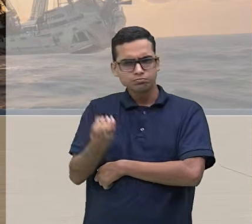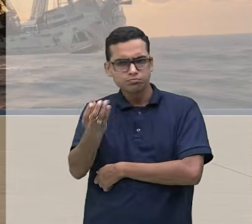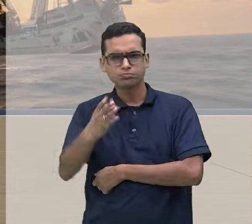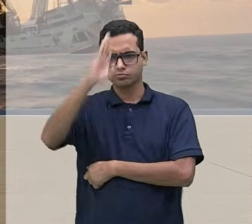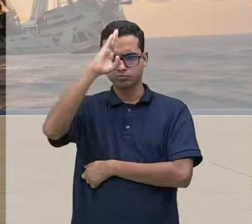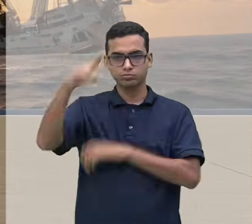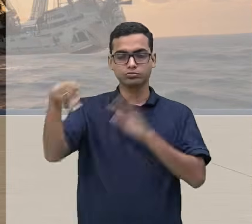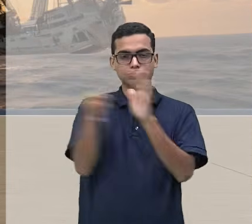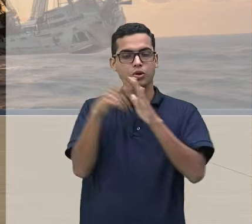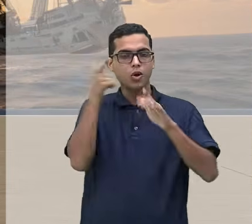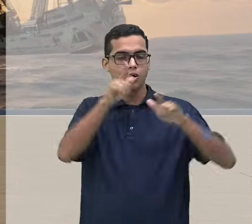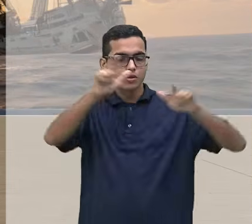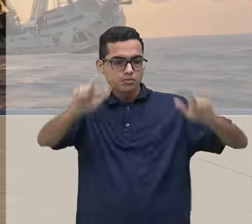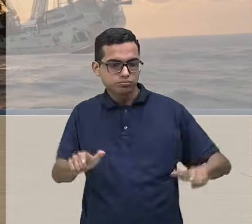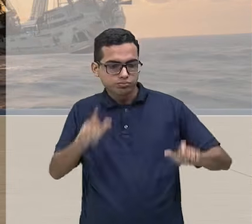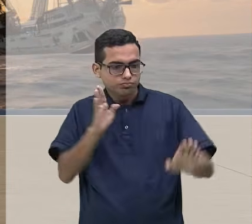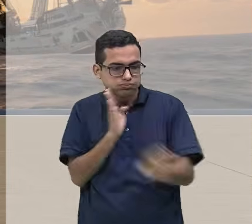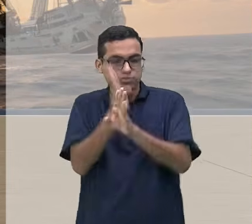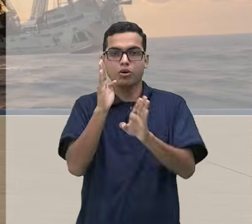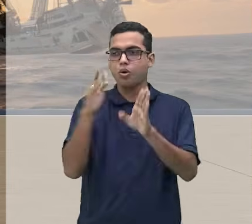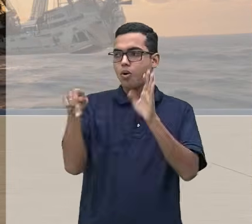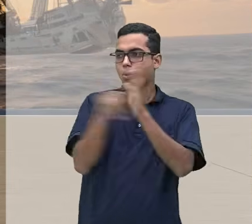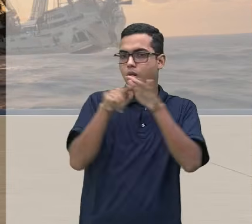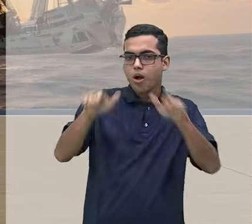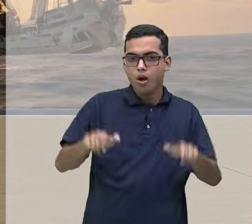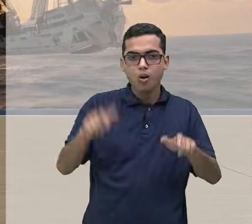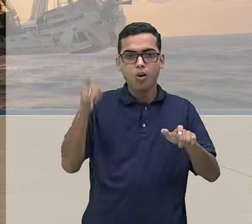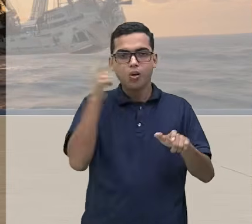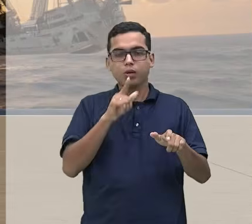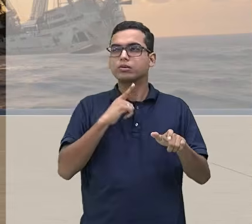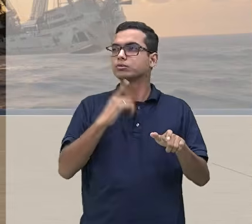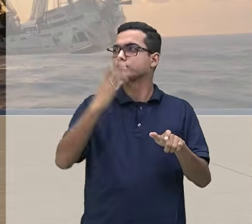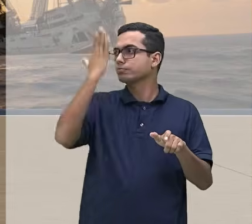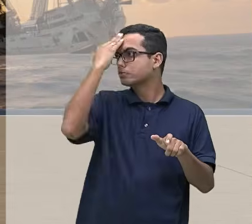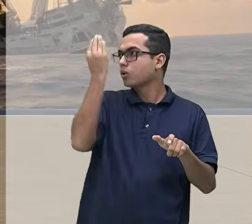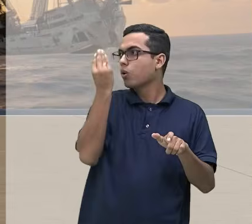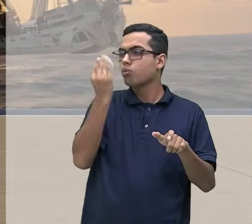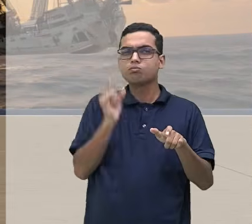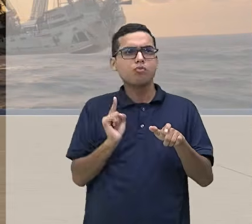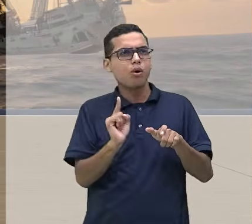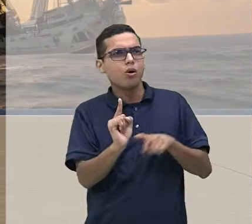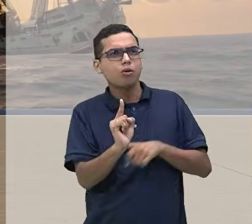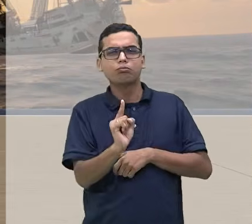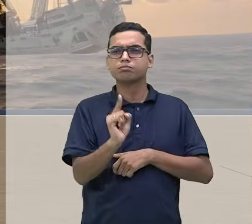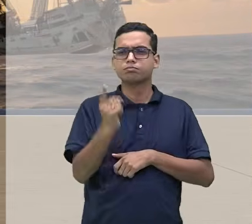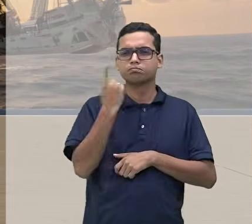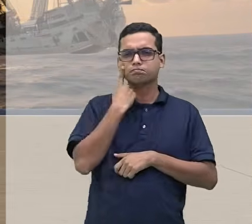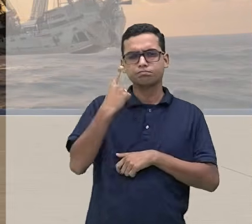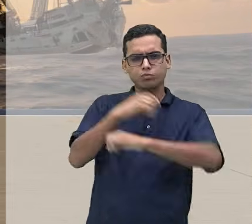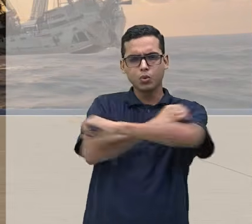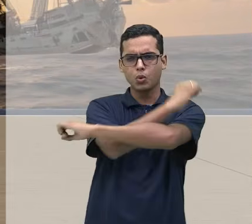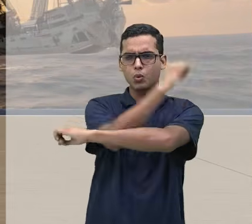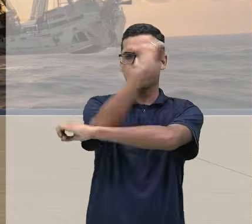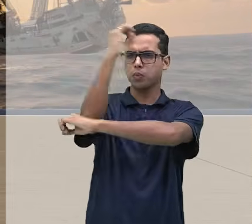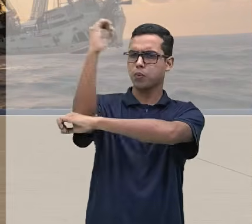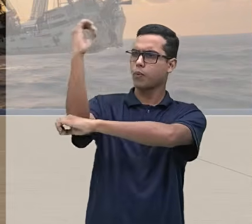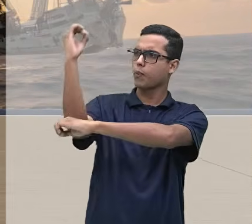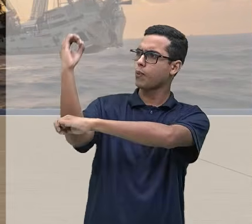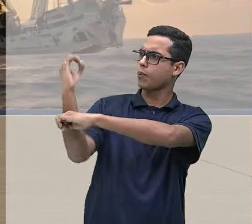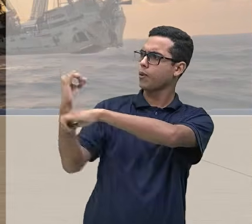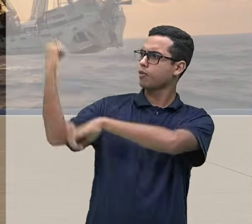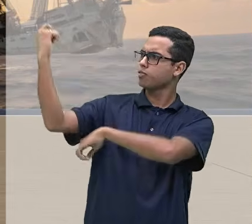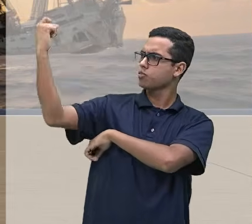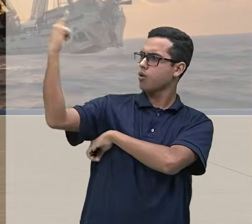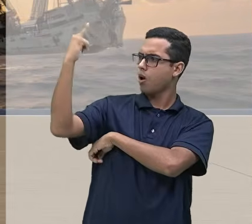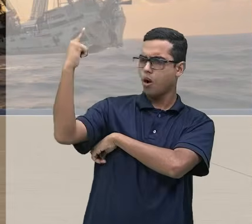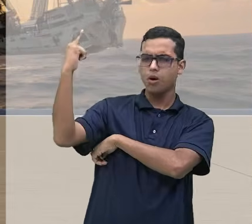para se localizar e se orientar no nosso planeta. Agora, vocês já repararam aí o Sol, que parece se